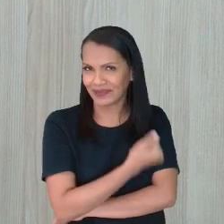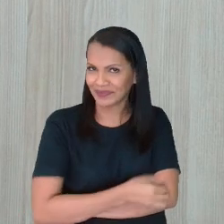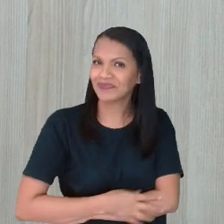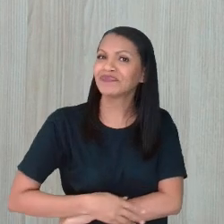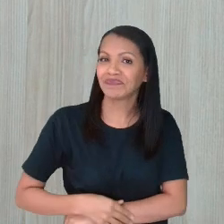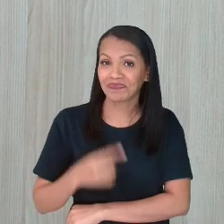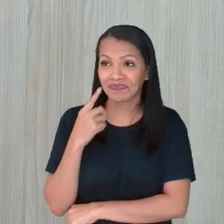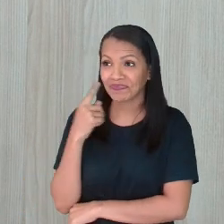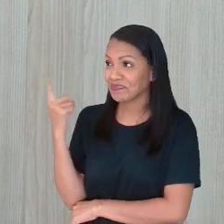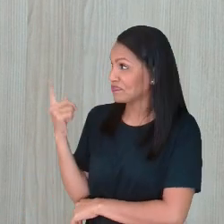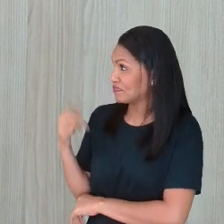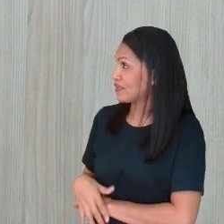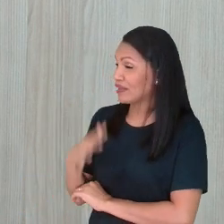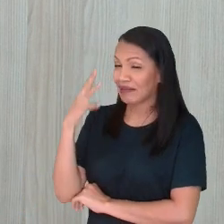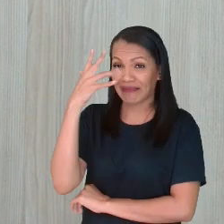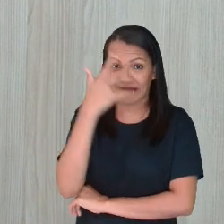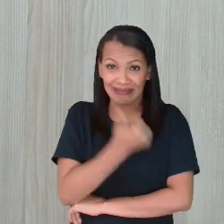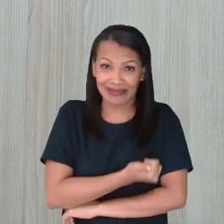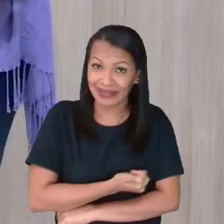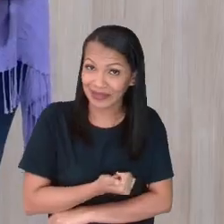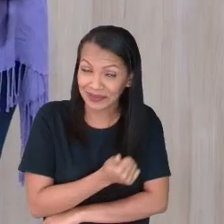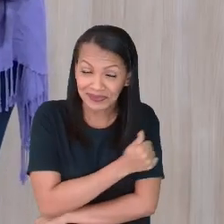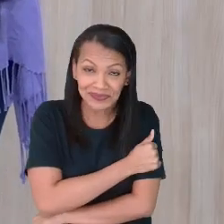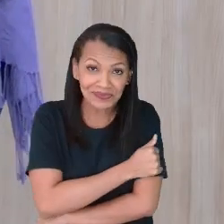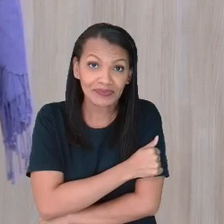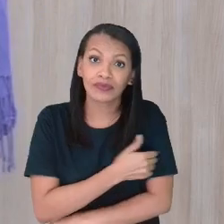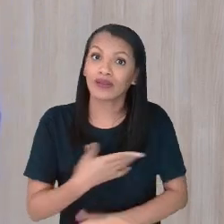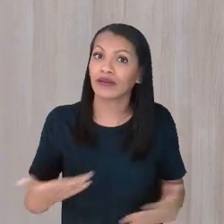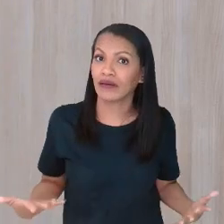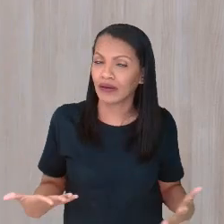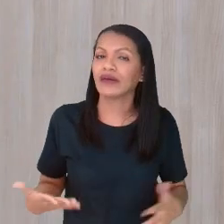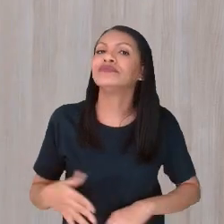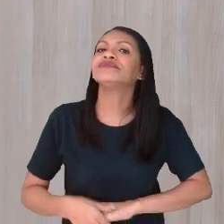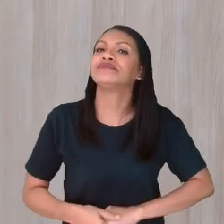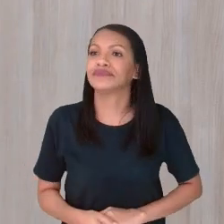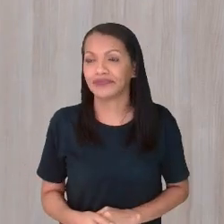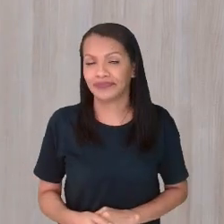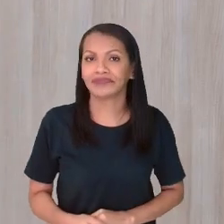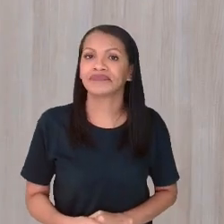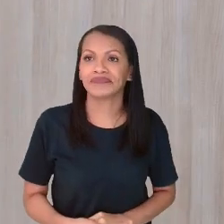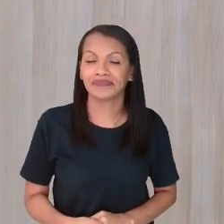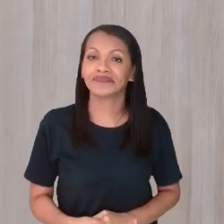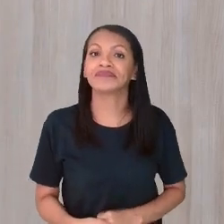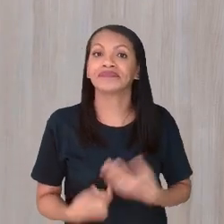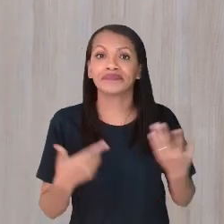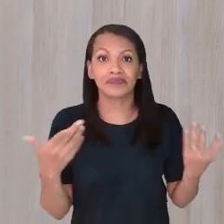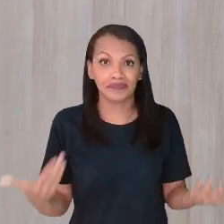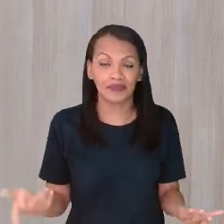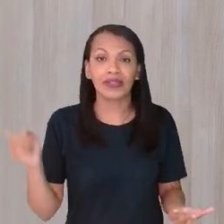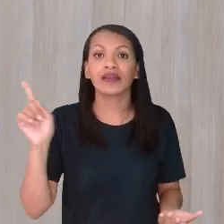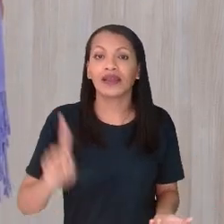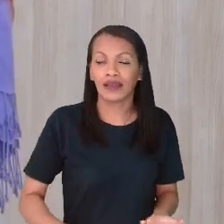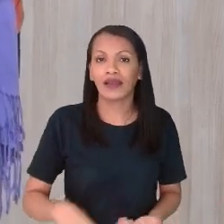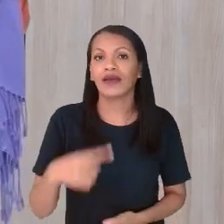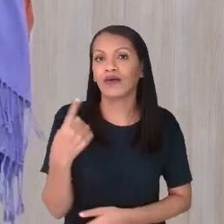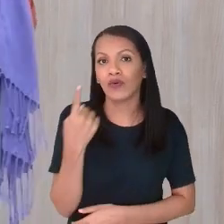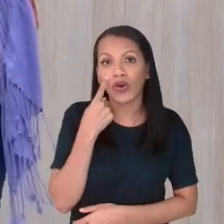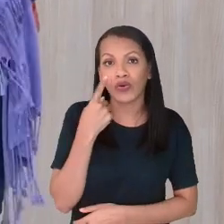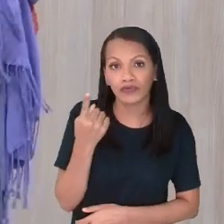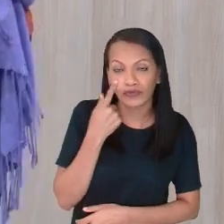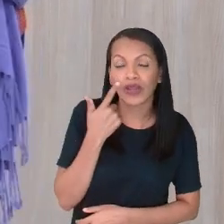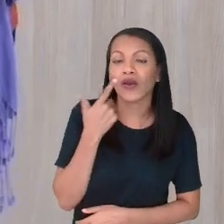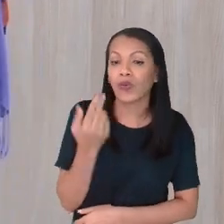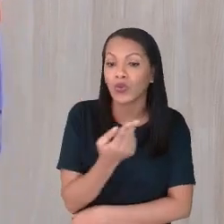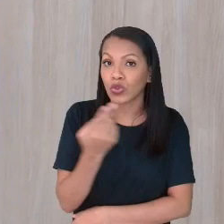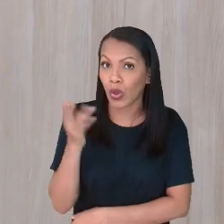Lindas essas duas alunas, gente. E foram dirigidas. E uma delas, a gente vai ver os nomes